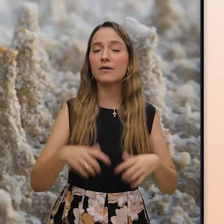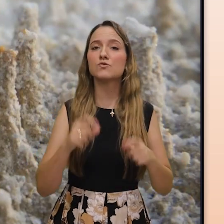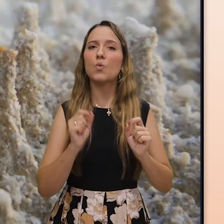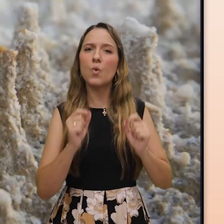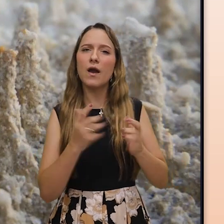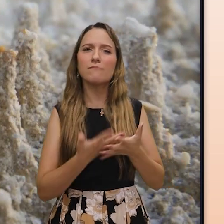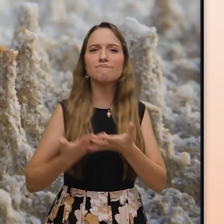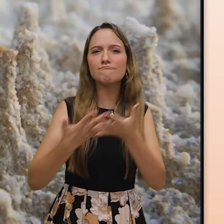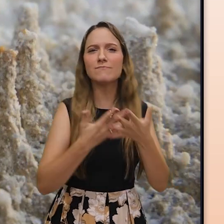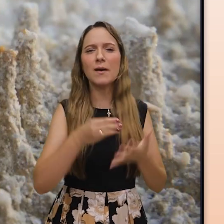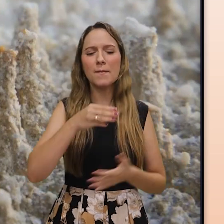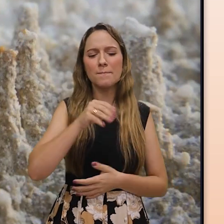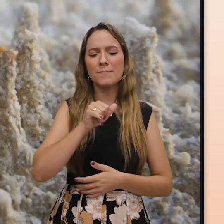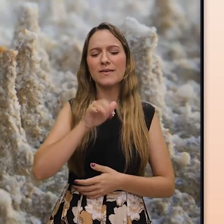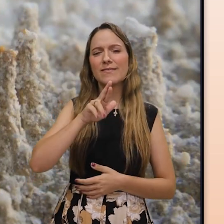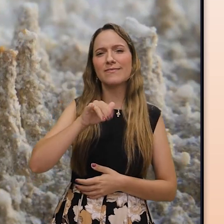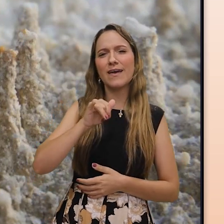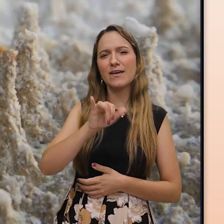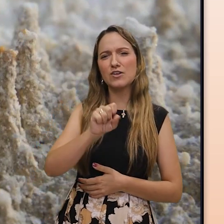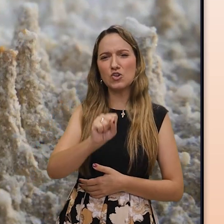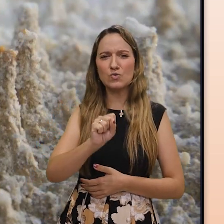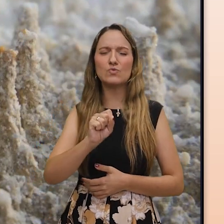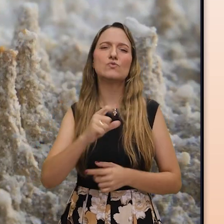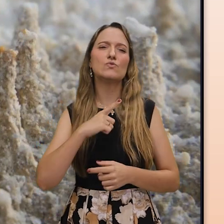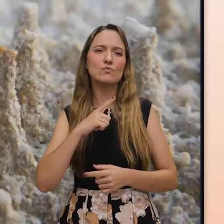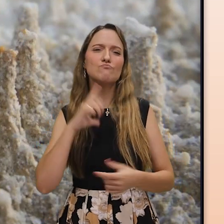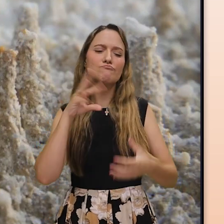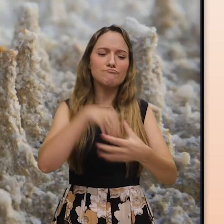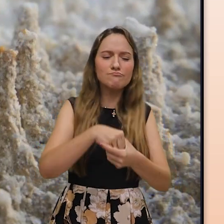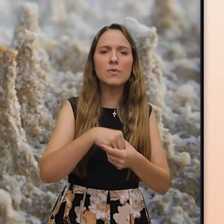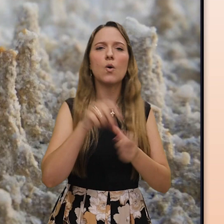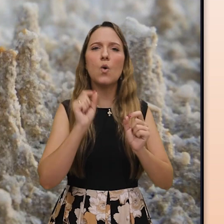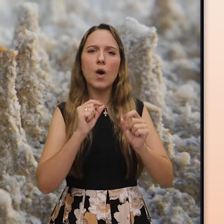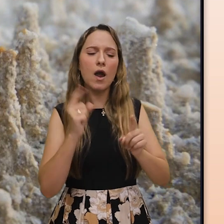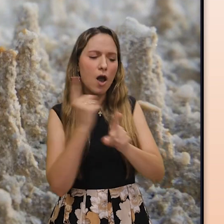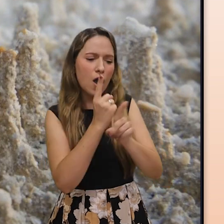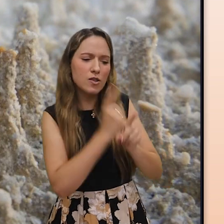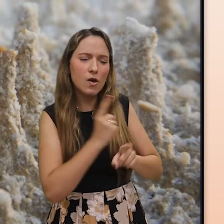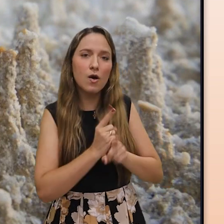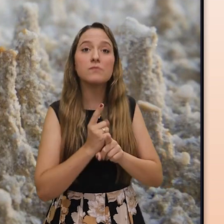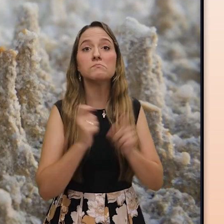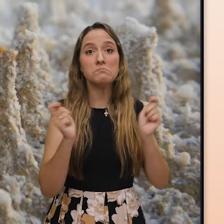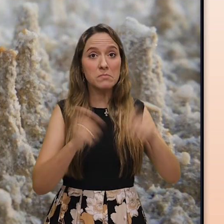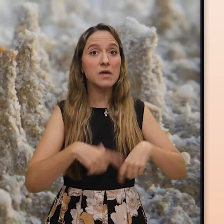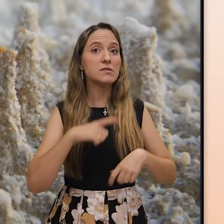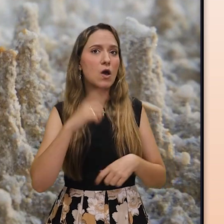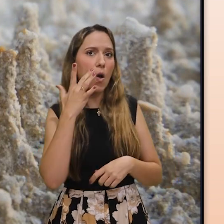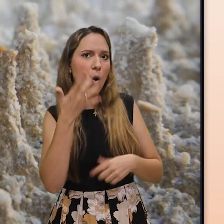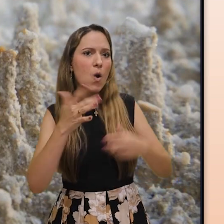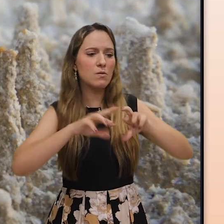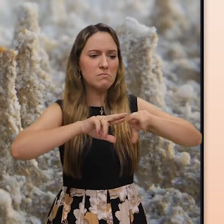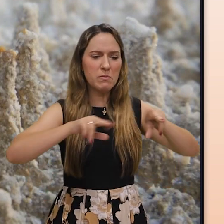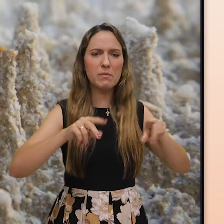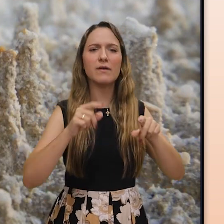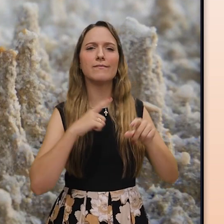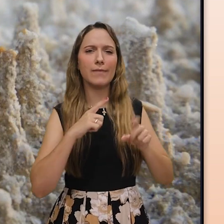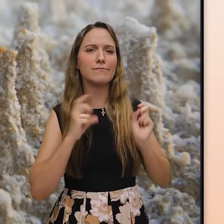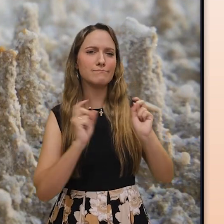tipo ou não. Nomeamos de minério aqueles minerais e rochas de importância